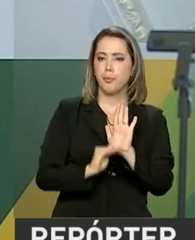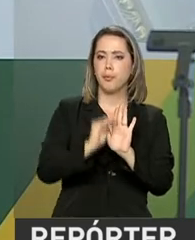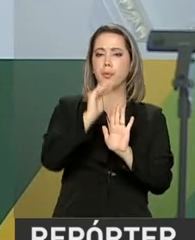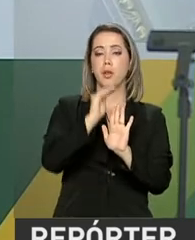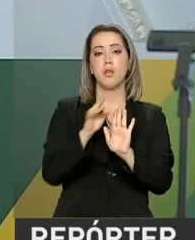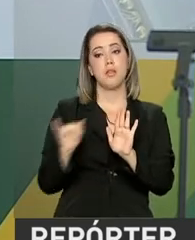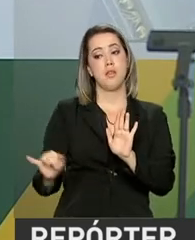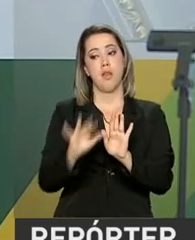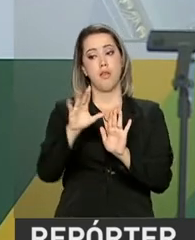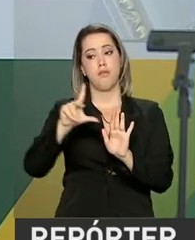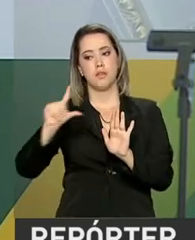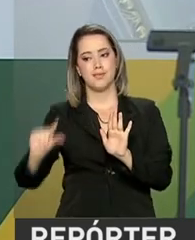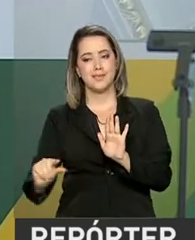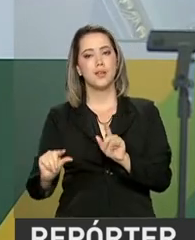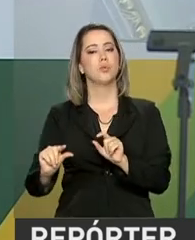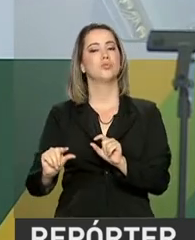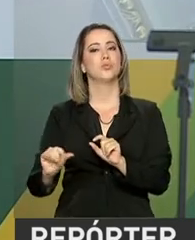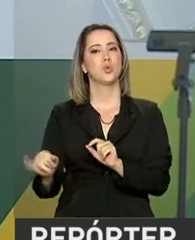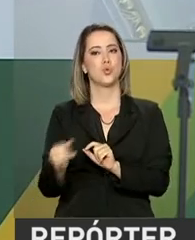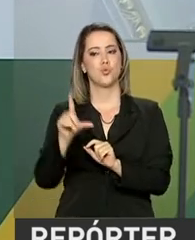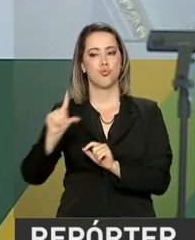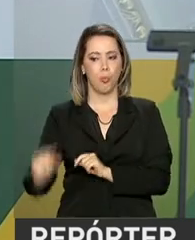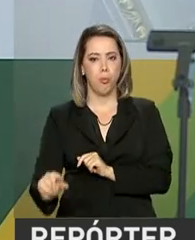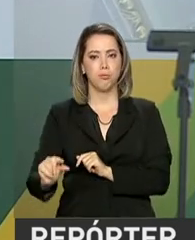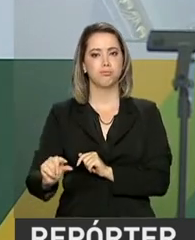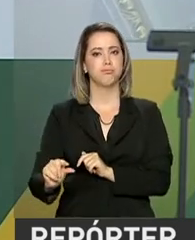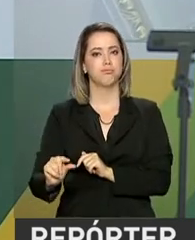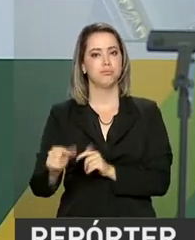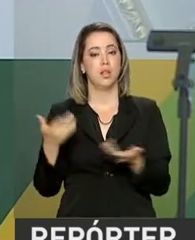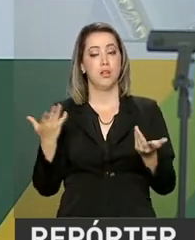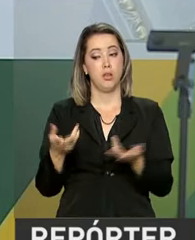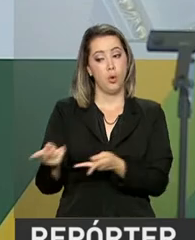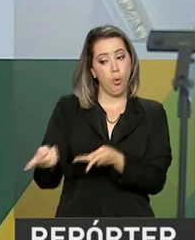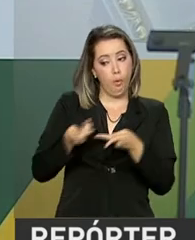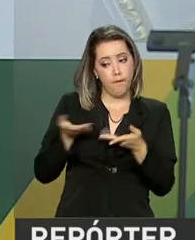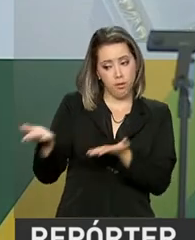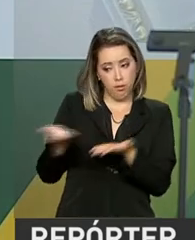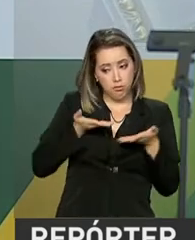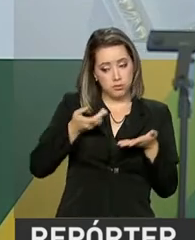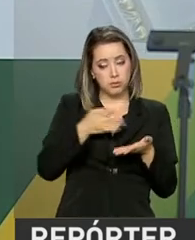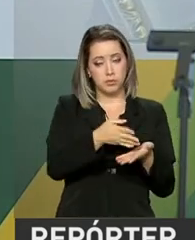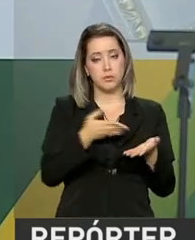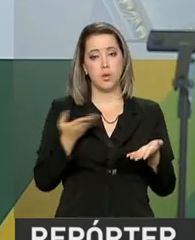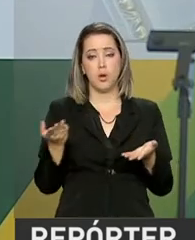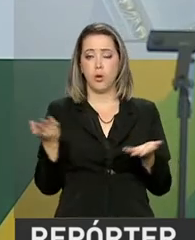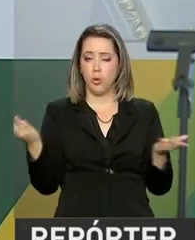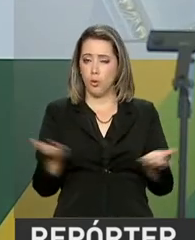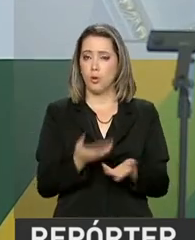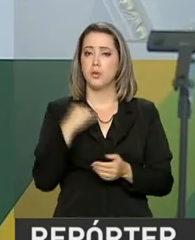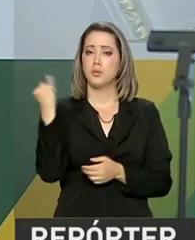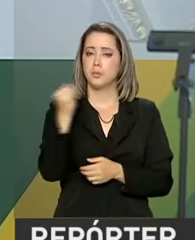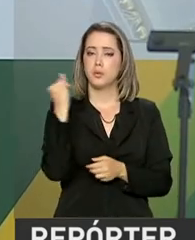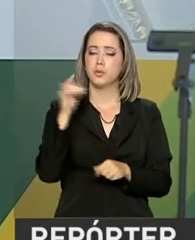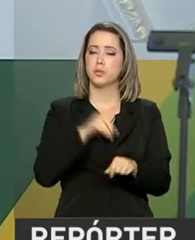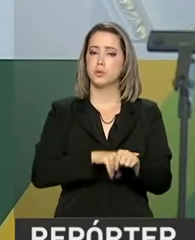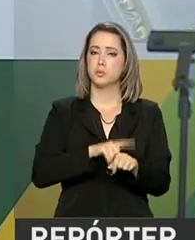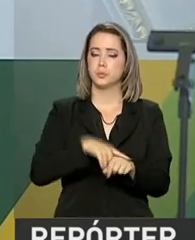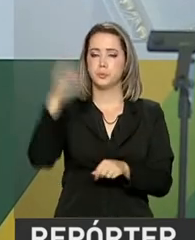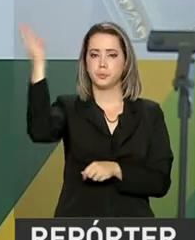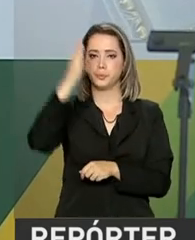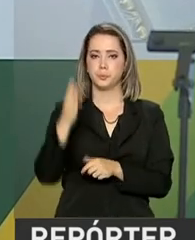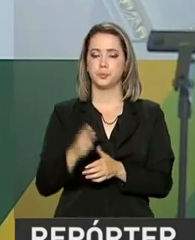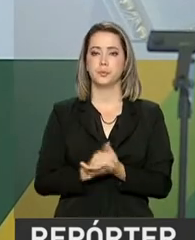eo aumento do pib no primeiro trimestre e convidou os investidores russos a participarem desse novo momento do brasil já verificamos